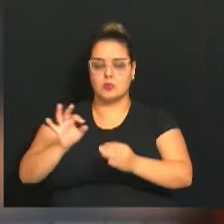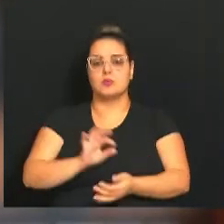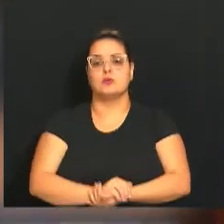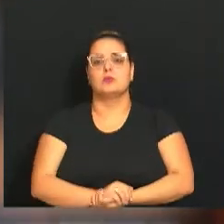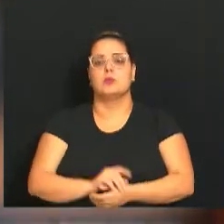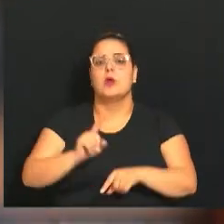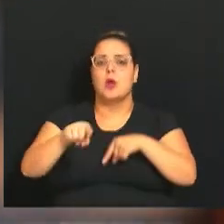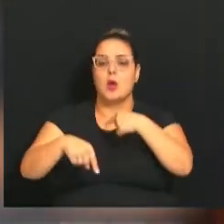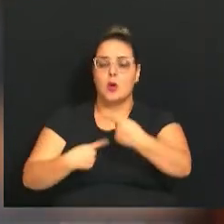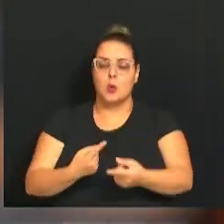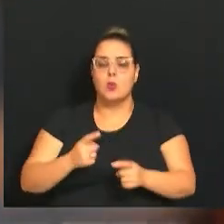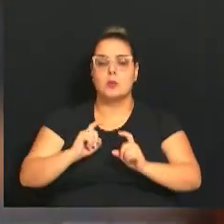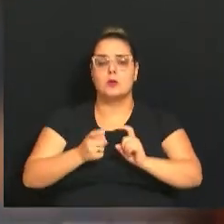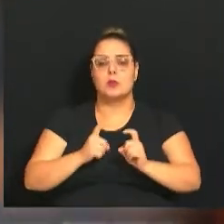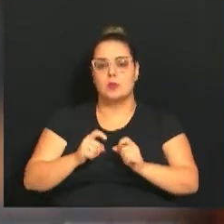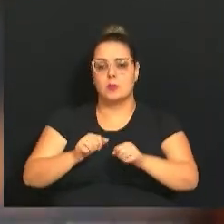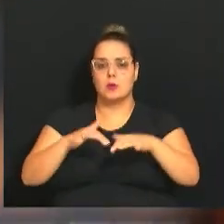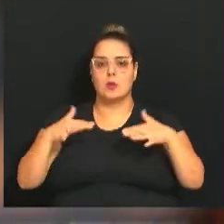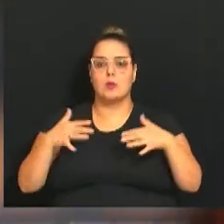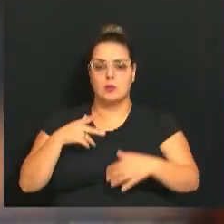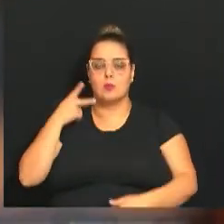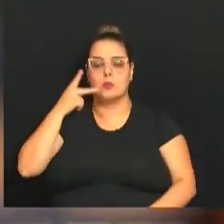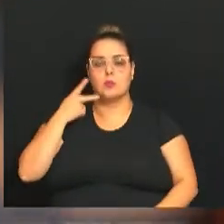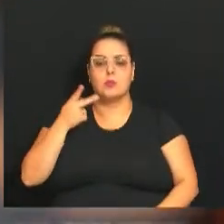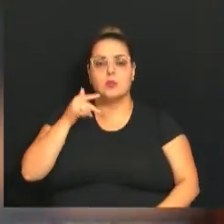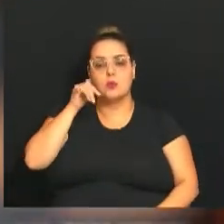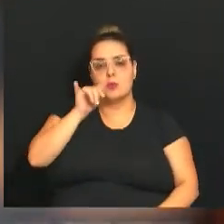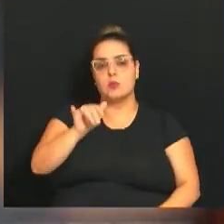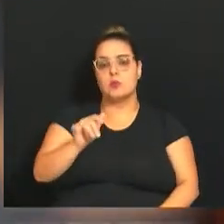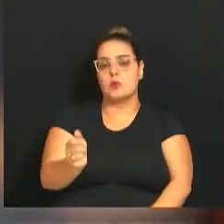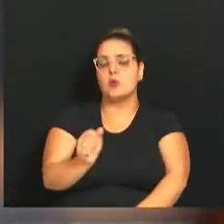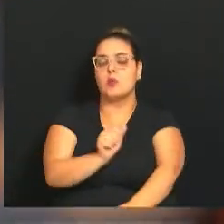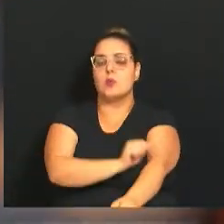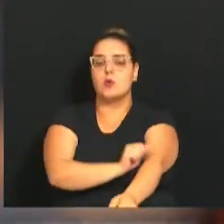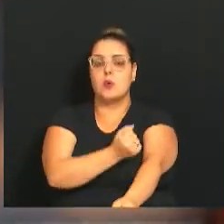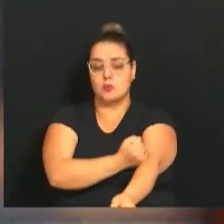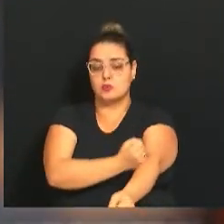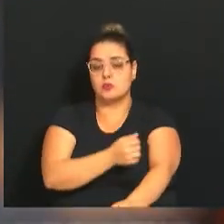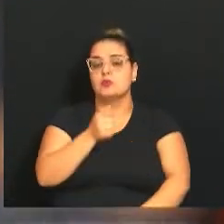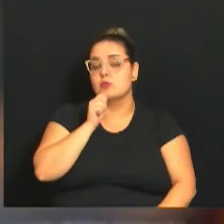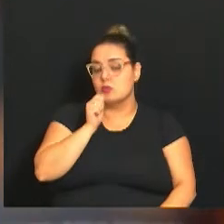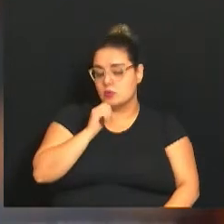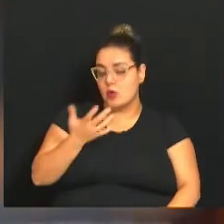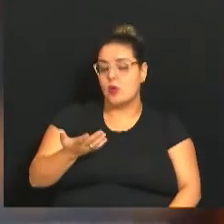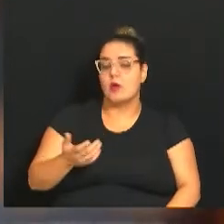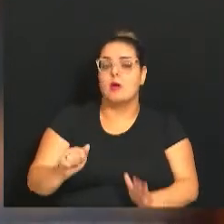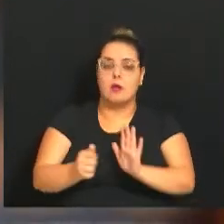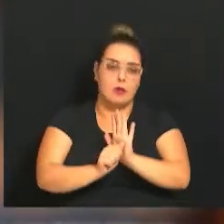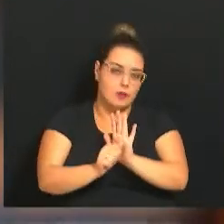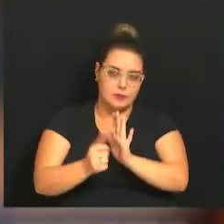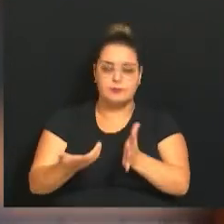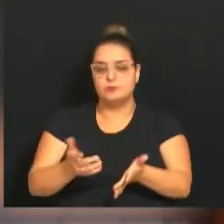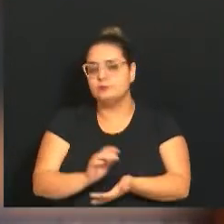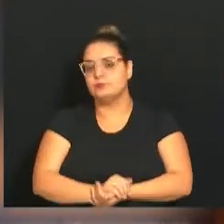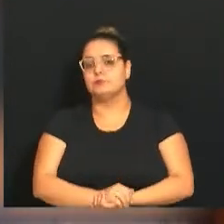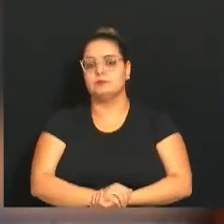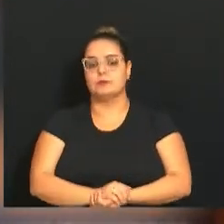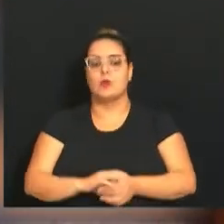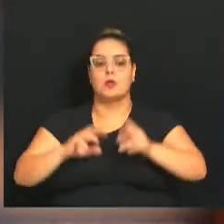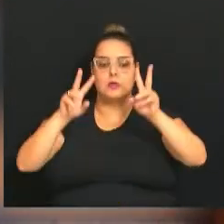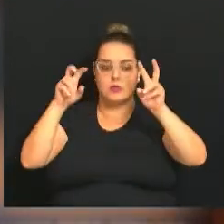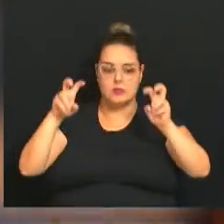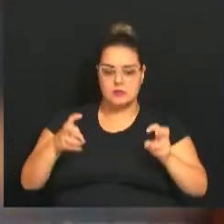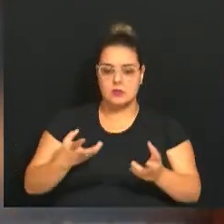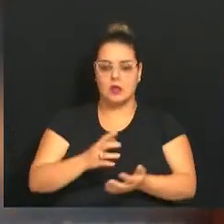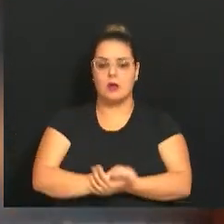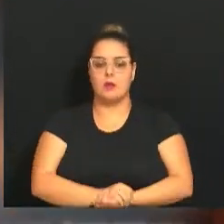próxima Comissão de Políticas de Prevenção às Drogas, sempre focada nesse tema,